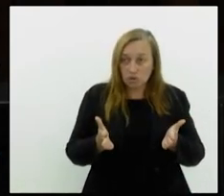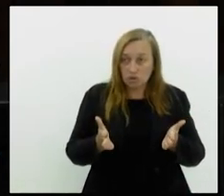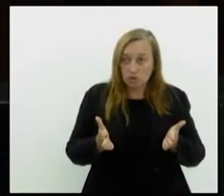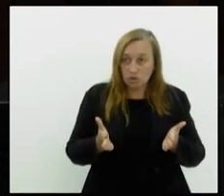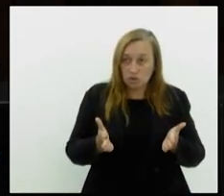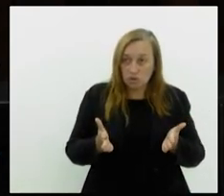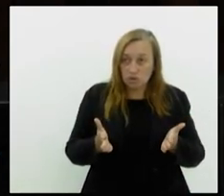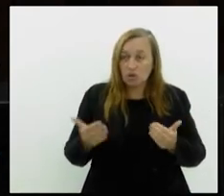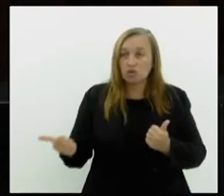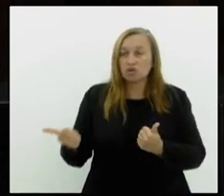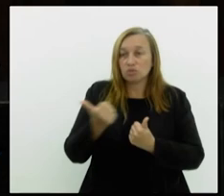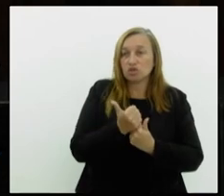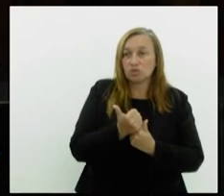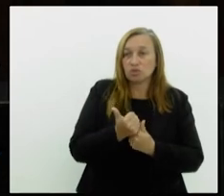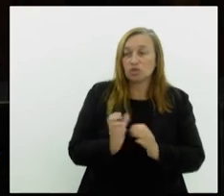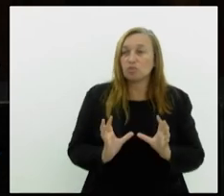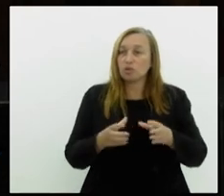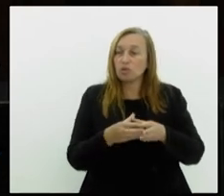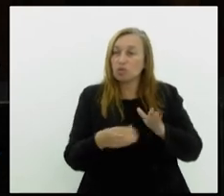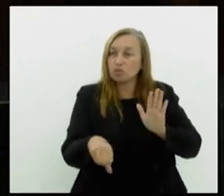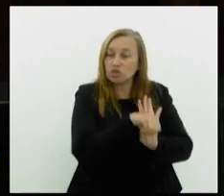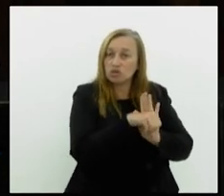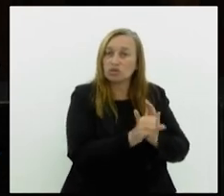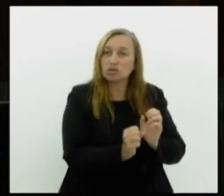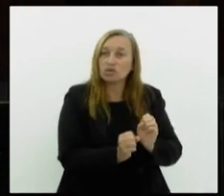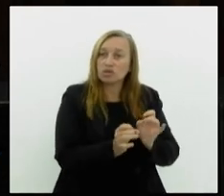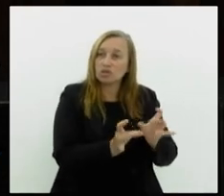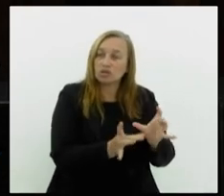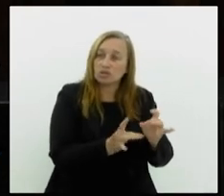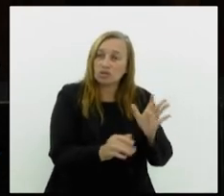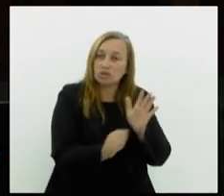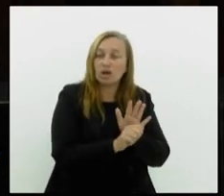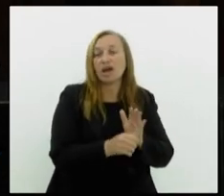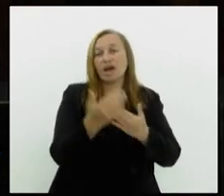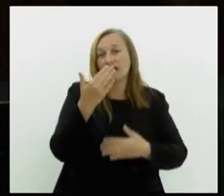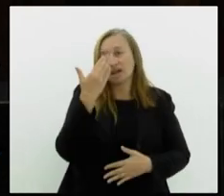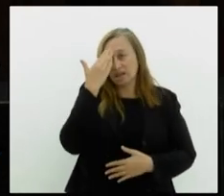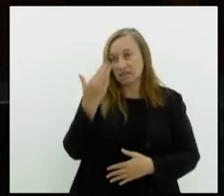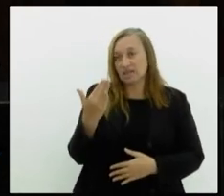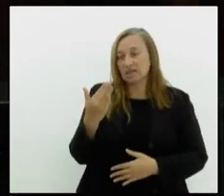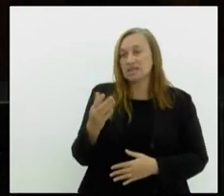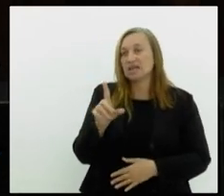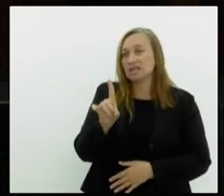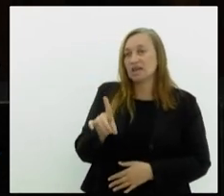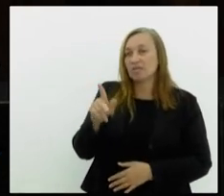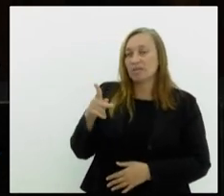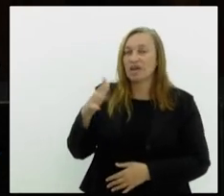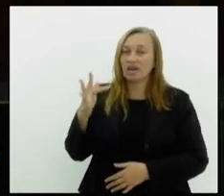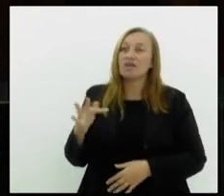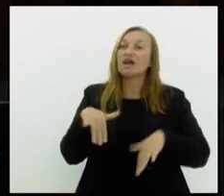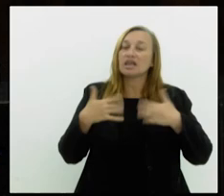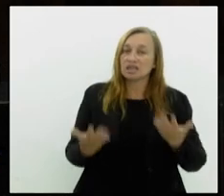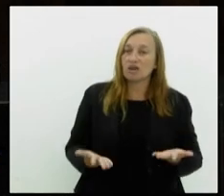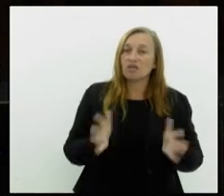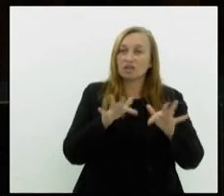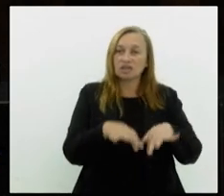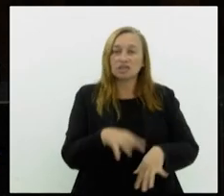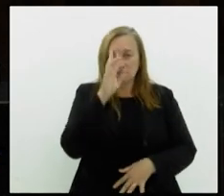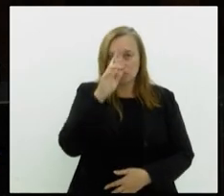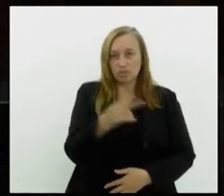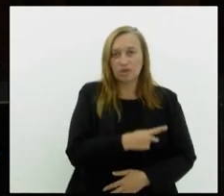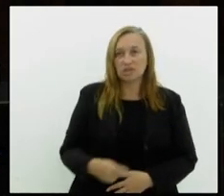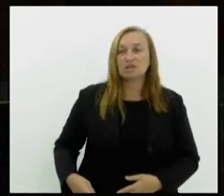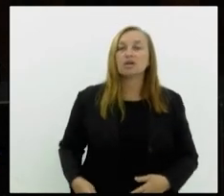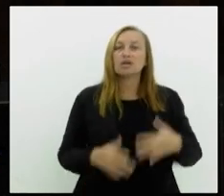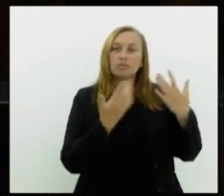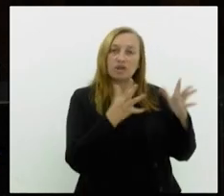do tráfico de drogas, graças a essa ADPF. Então, eu termino aqui, senhor presidente, mais uma vez enaltecendo o